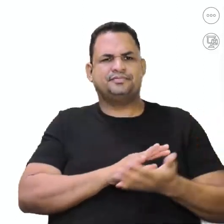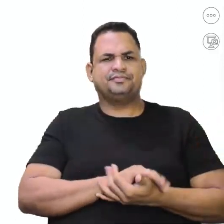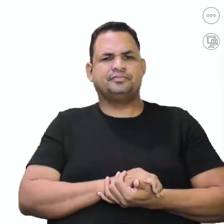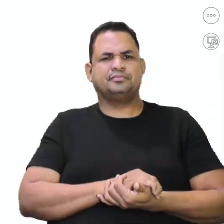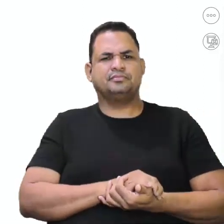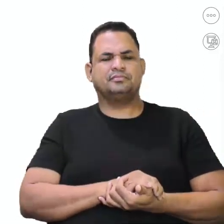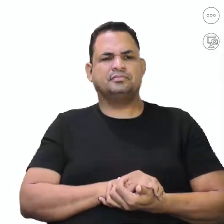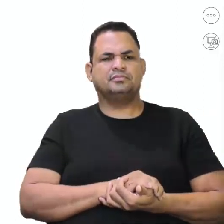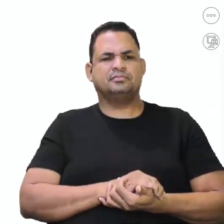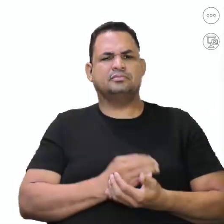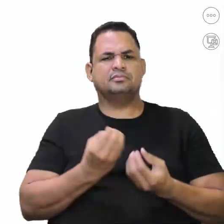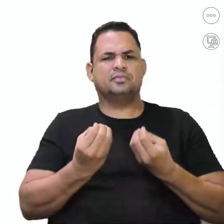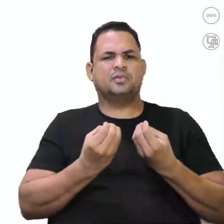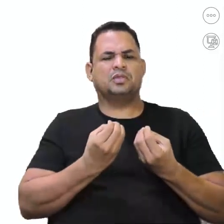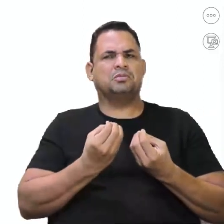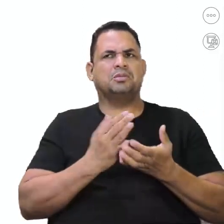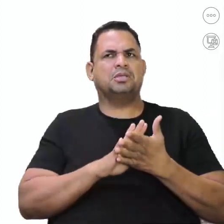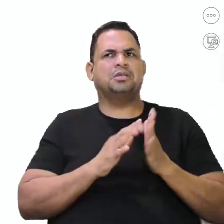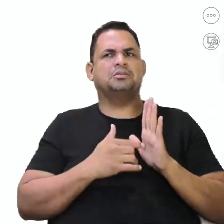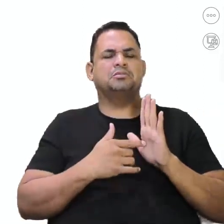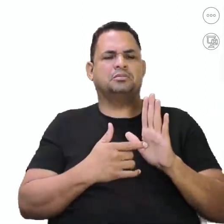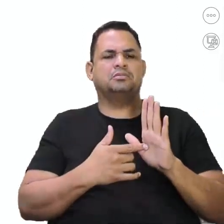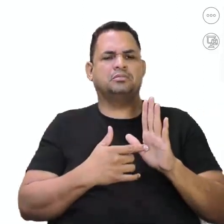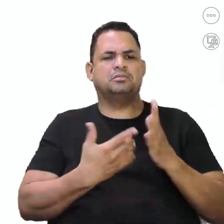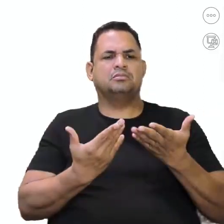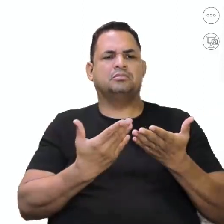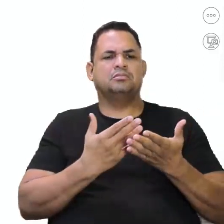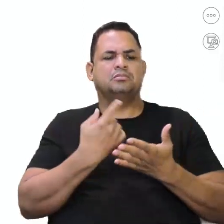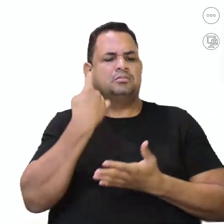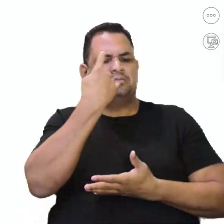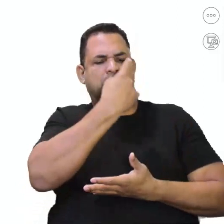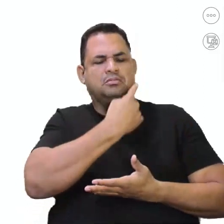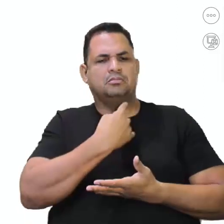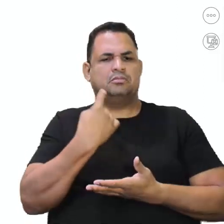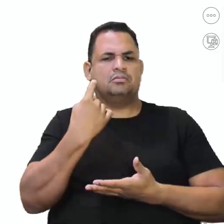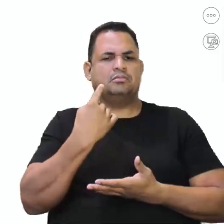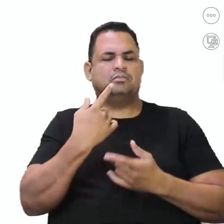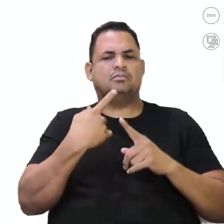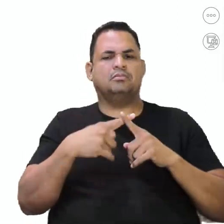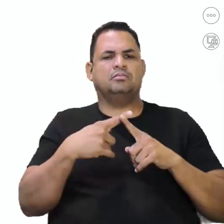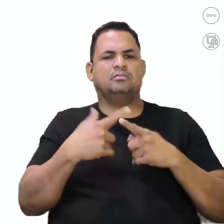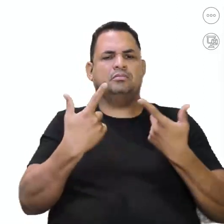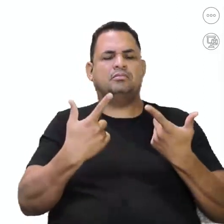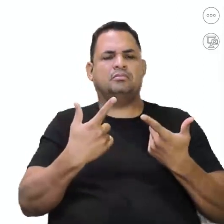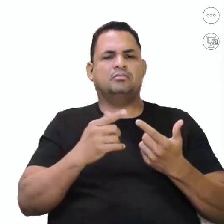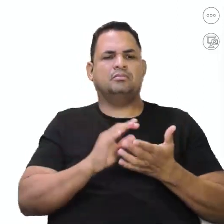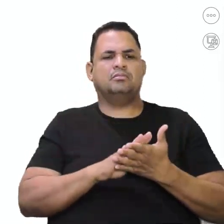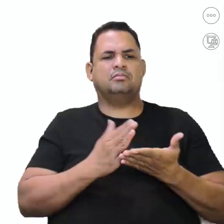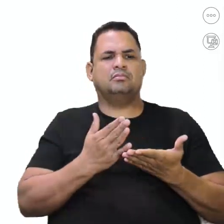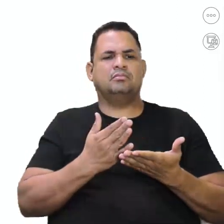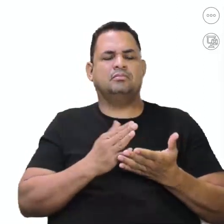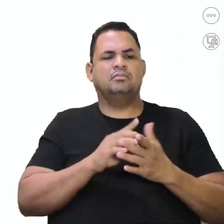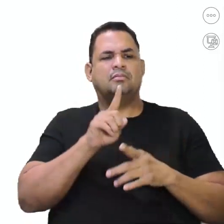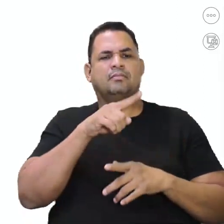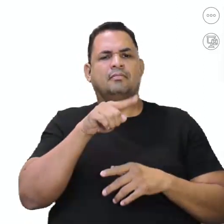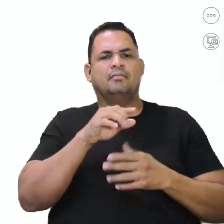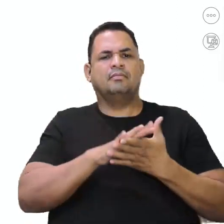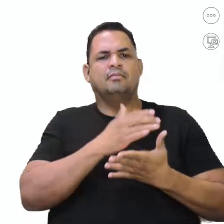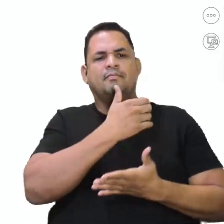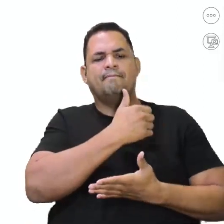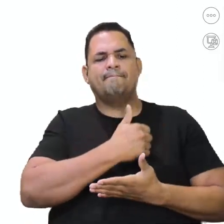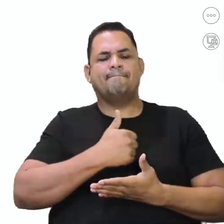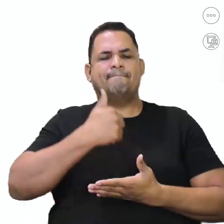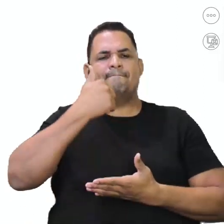e já fico aqui. Como é que ela não demonstra pelas feições? Porque aqui mesmo diz, ó, sinal alternativa que